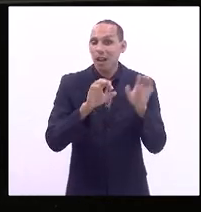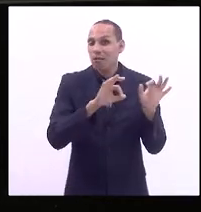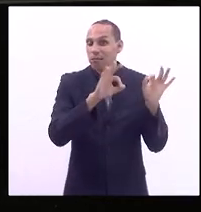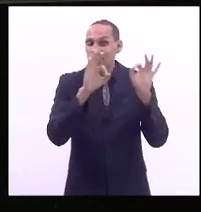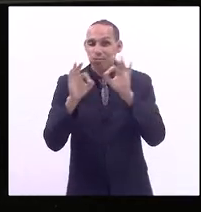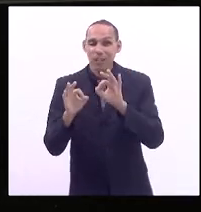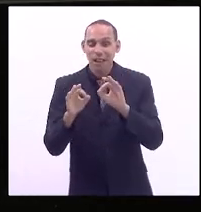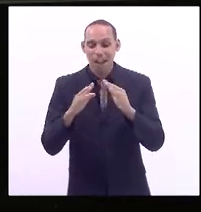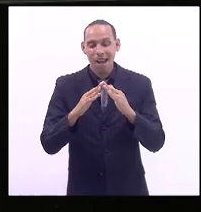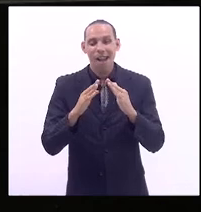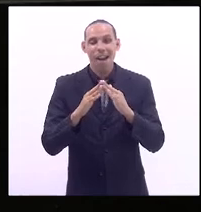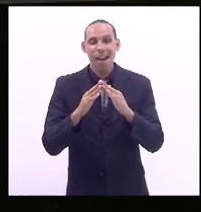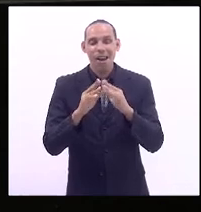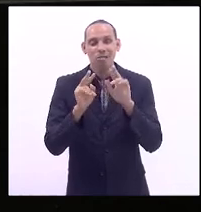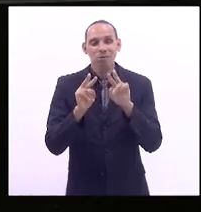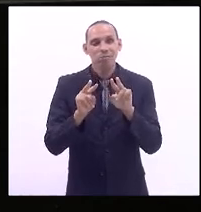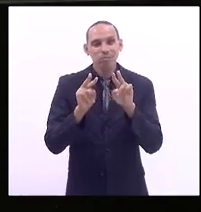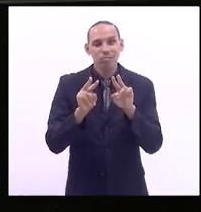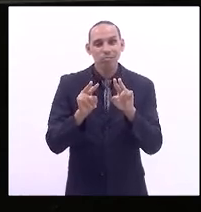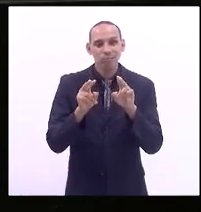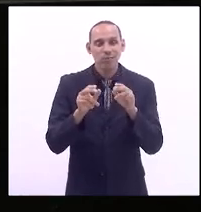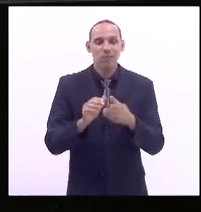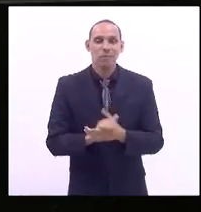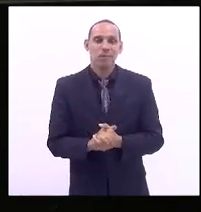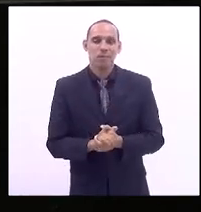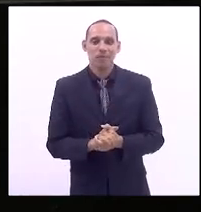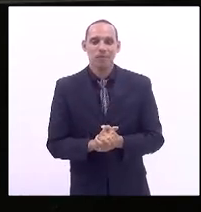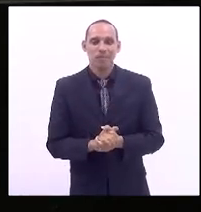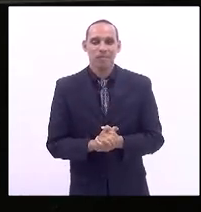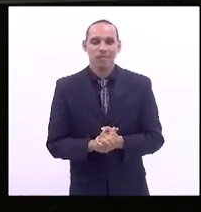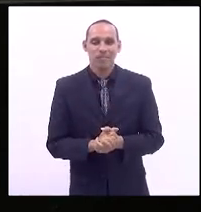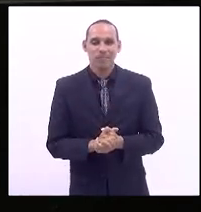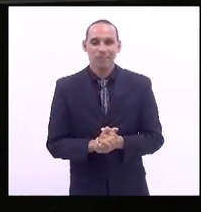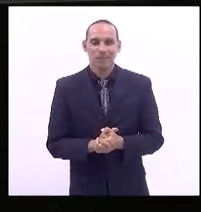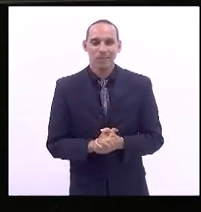assistem de casa inclusive eu